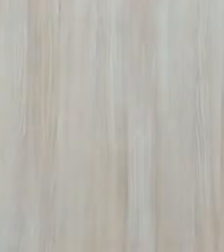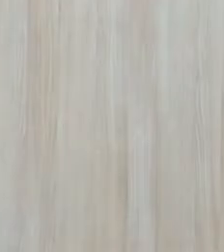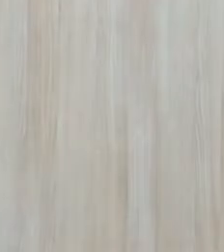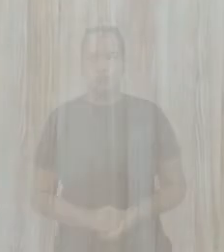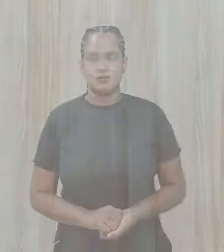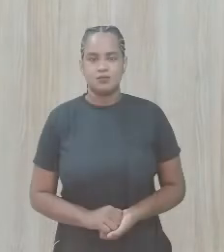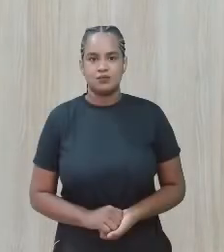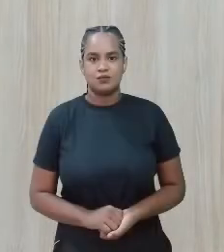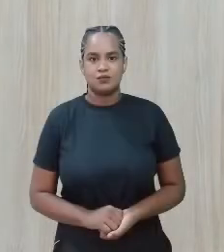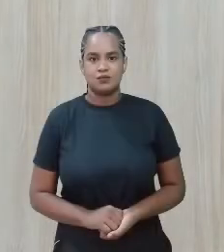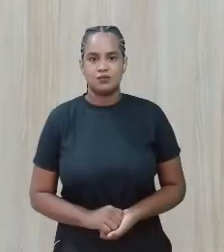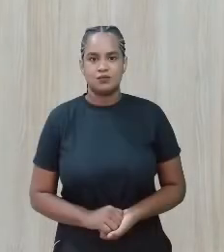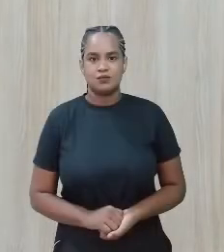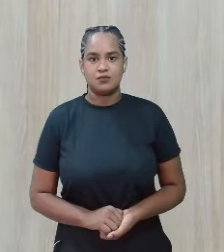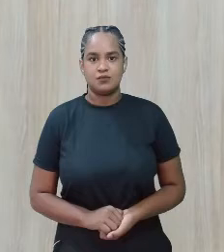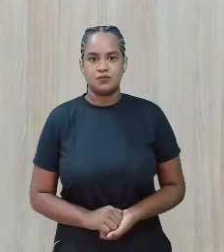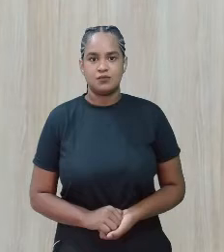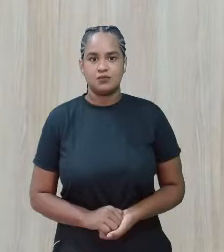se foi 2 minutos.